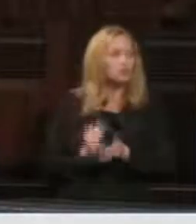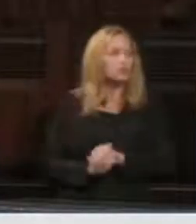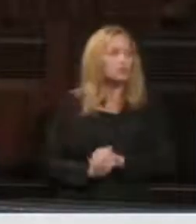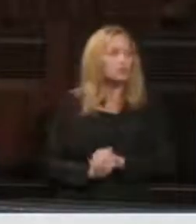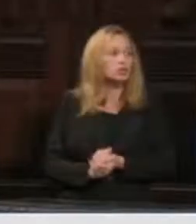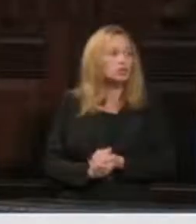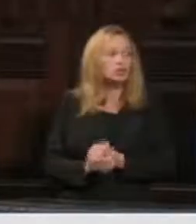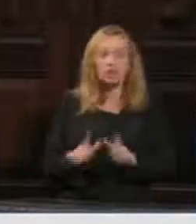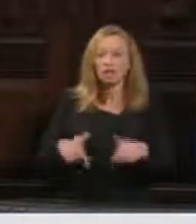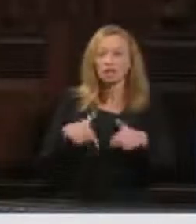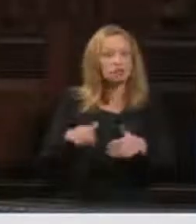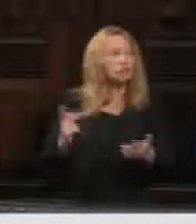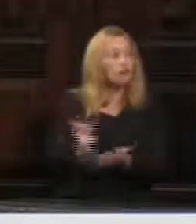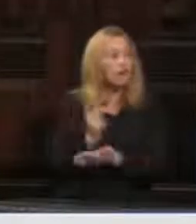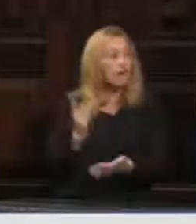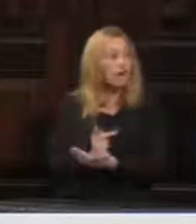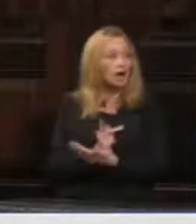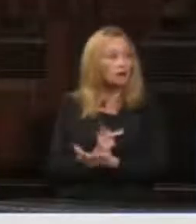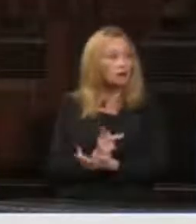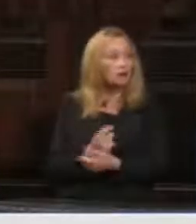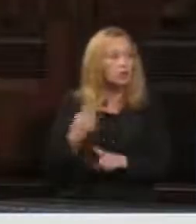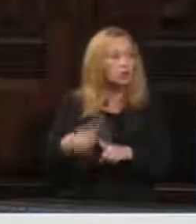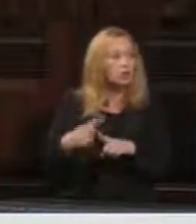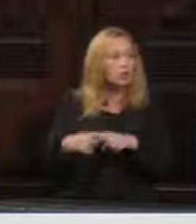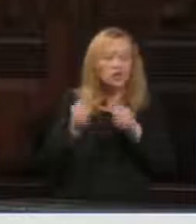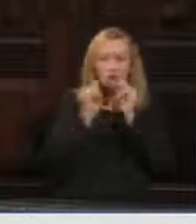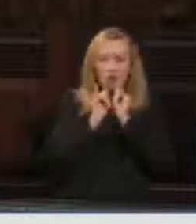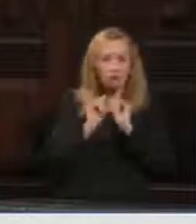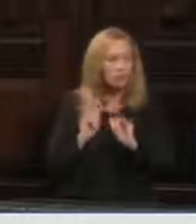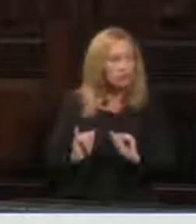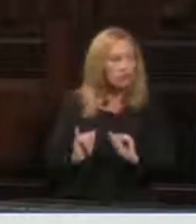Rio de Janeiro, porque informam,